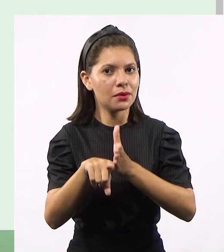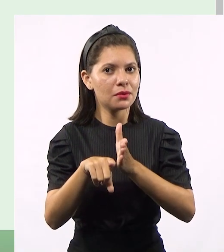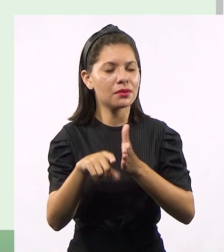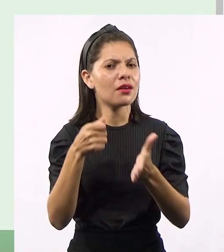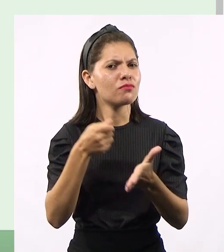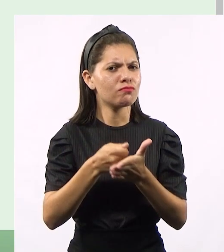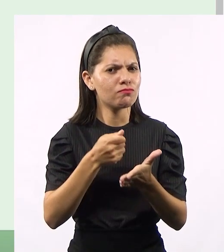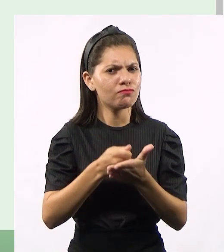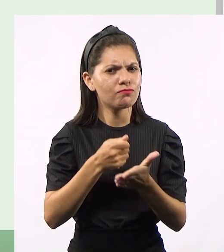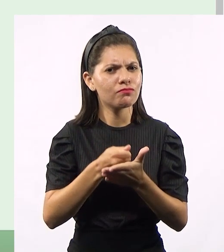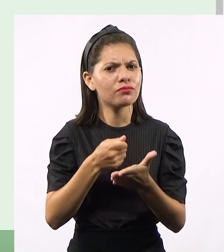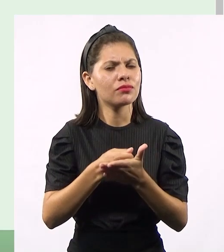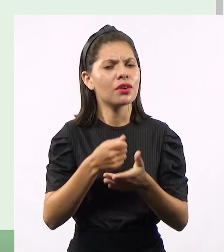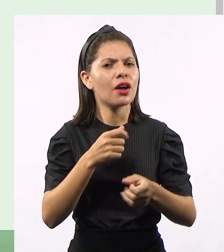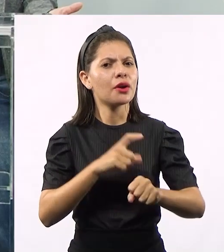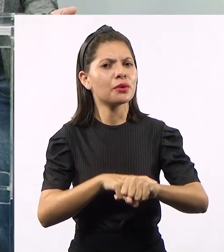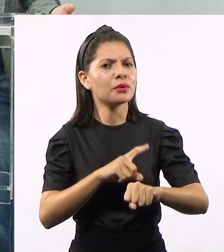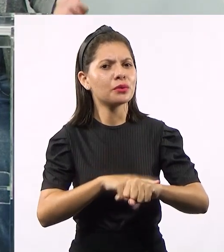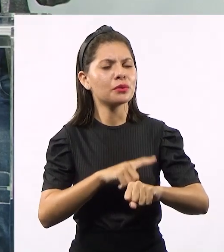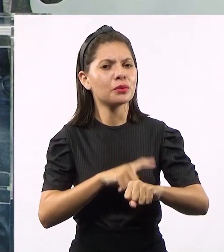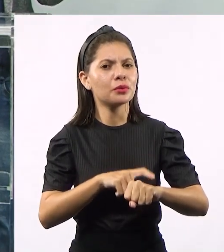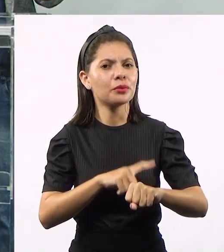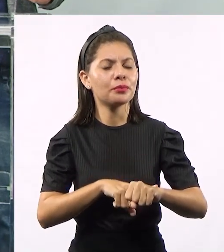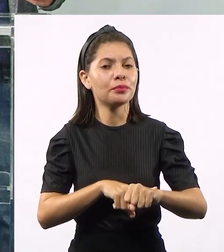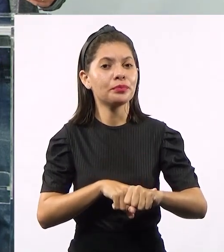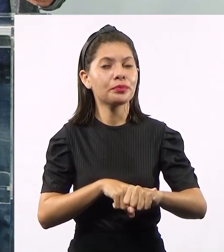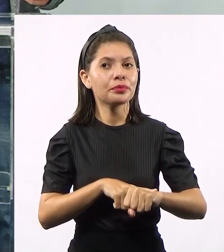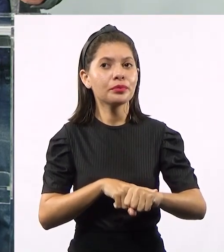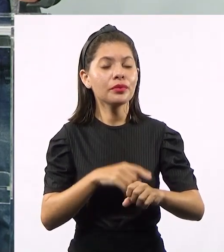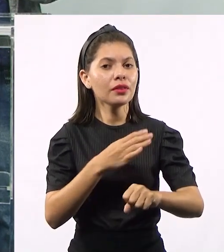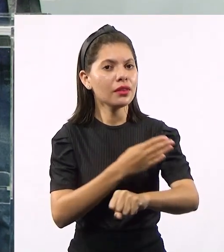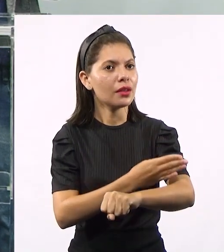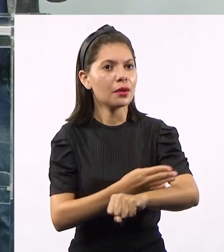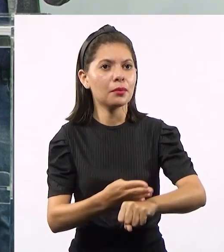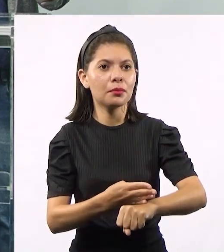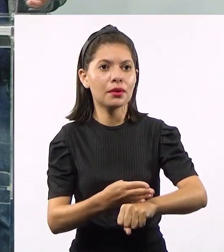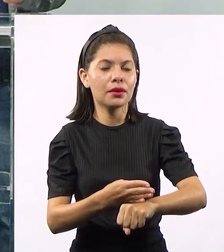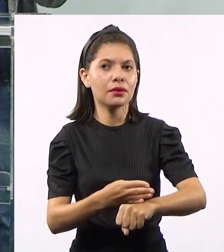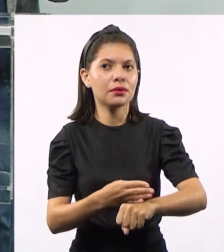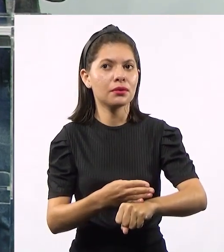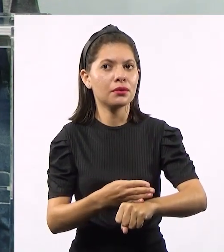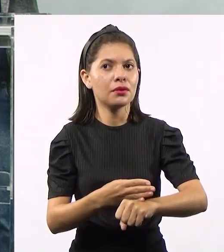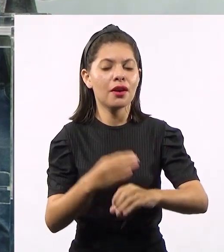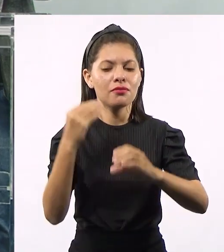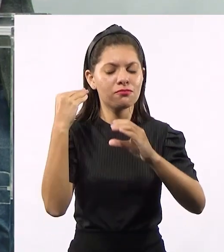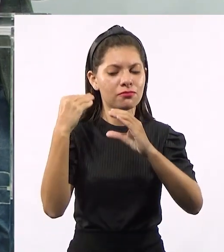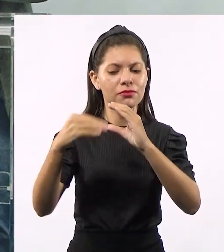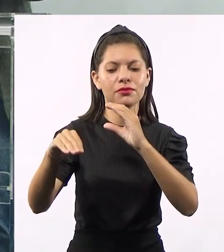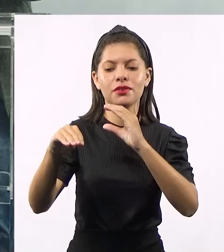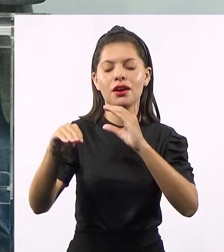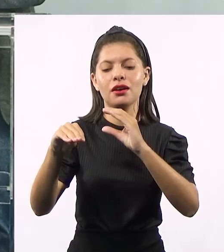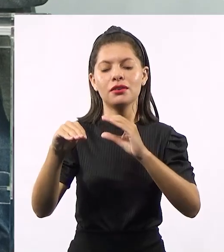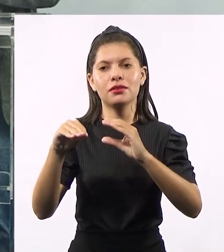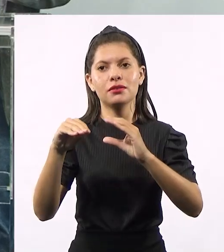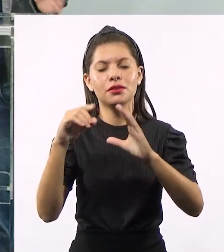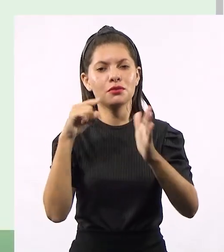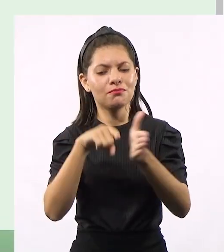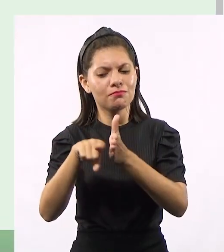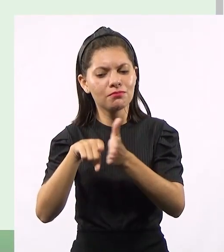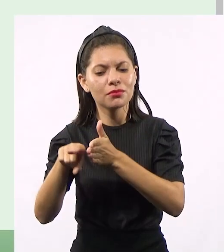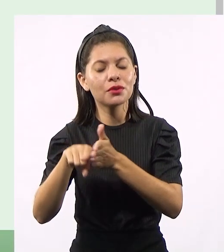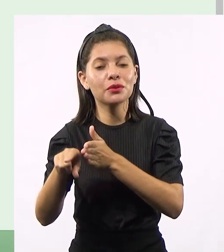obrigatória. O turno eu deixei que não era obrigatório, então se eu deixar em branco, ele vai conseguir enviar o questionário mesmo com a questão em